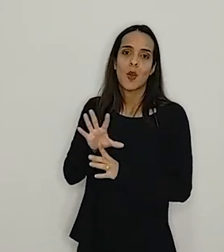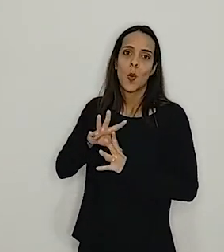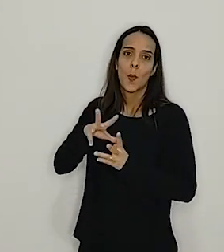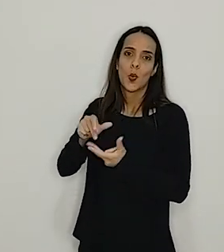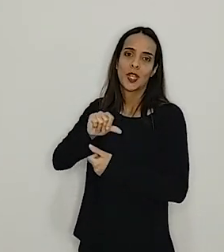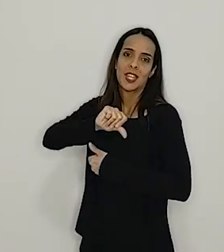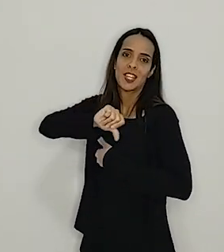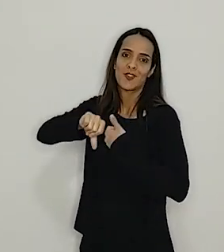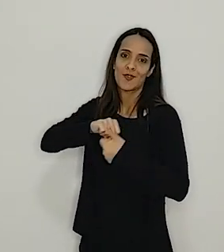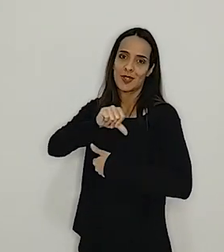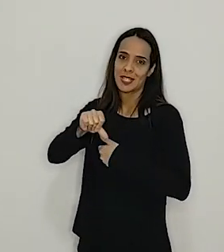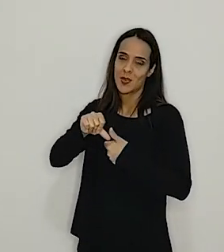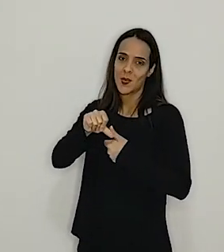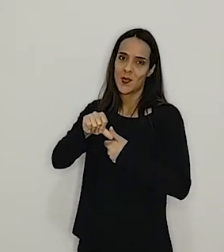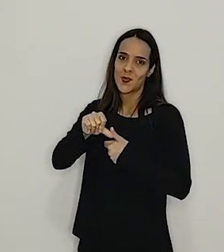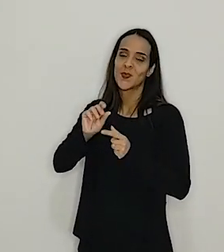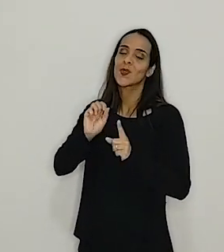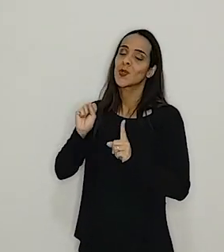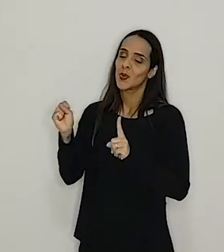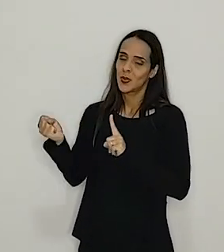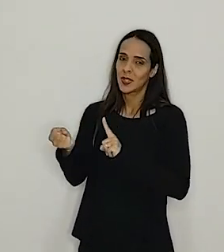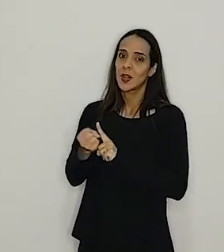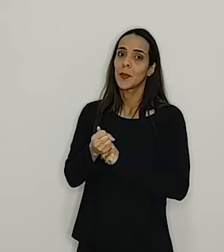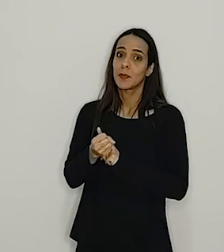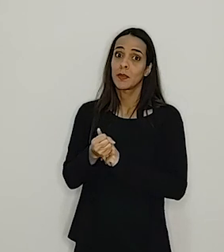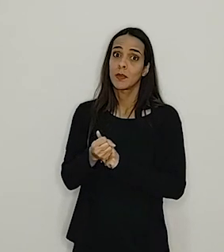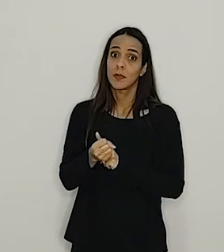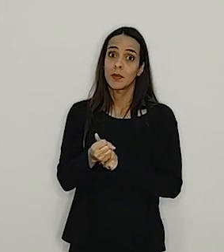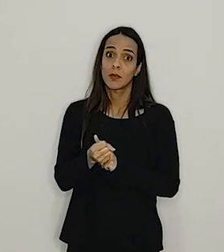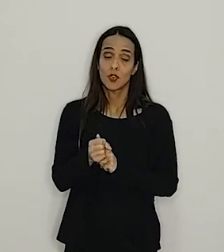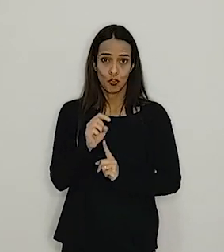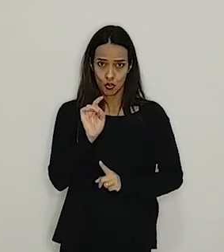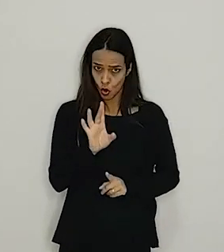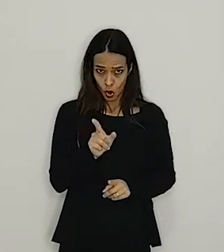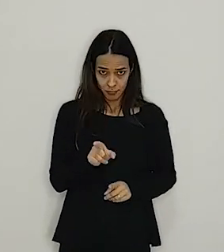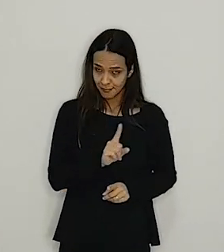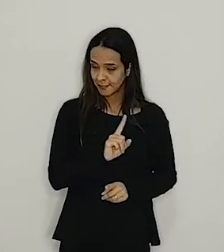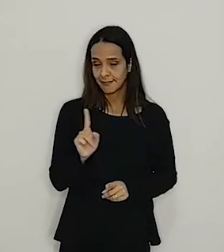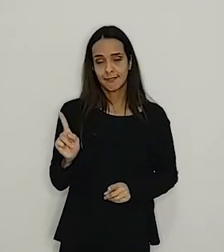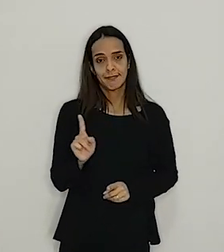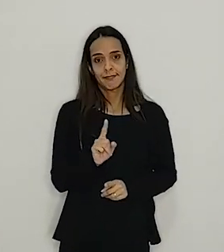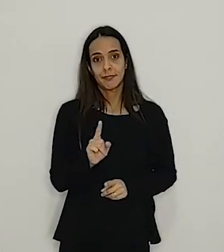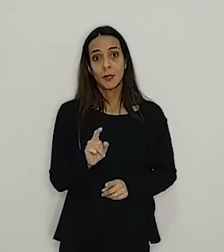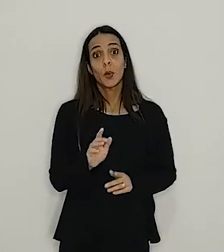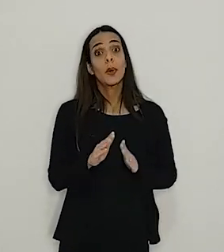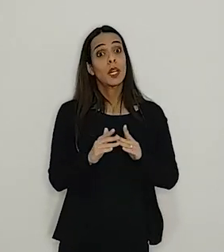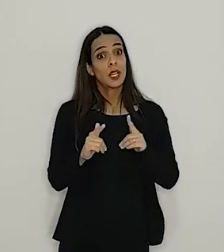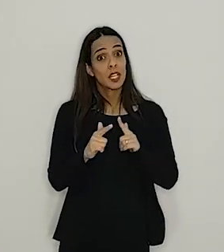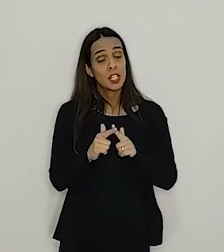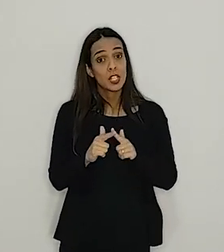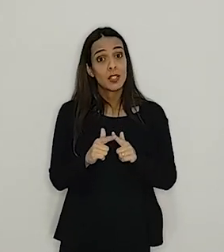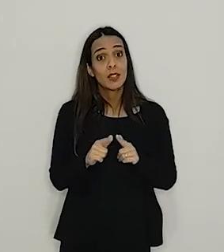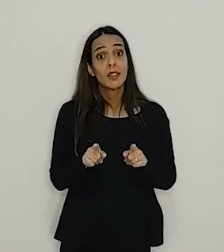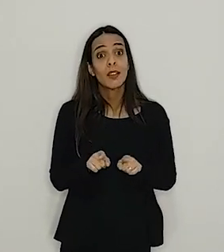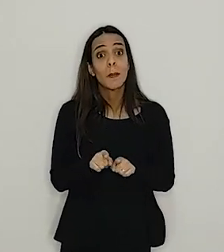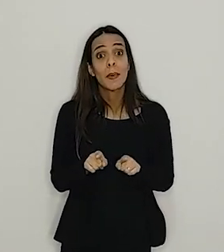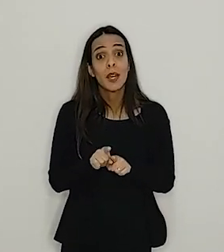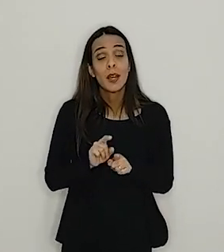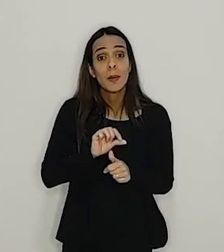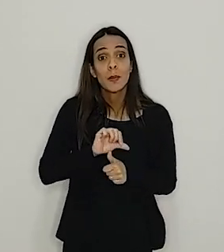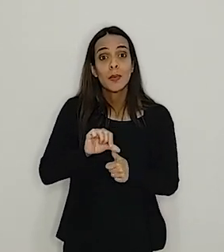mundo e que produza transformação social. Mas não só isso. Uma igreja que